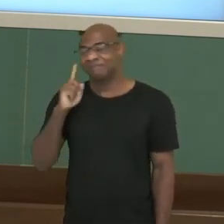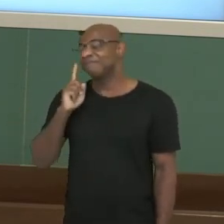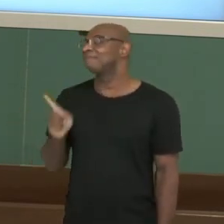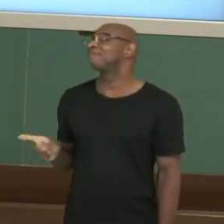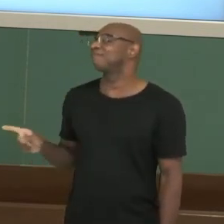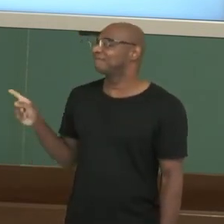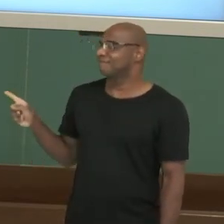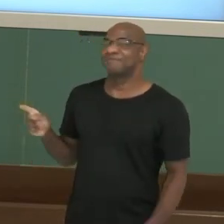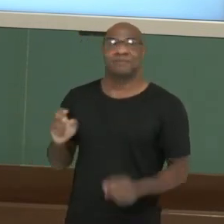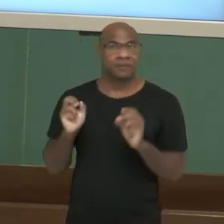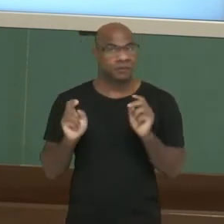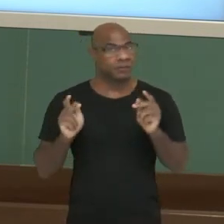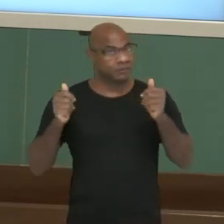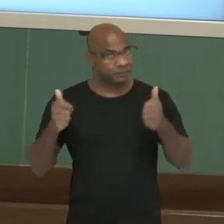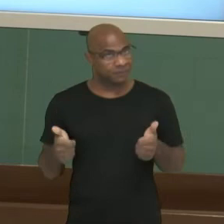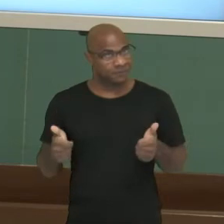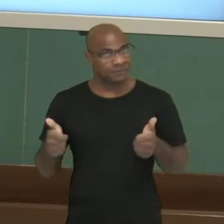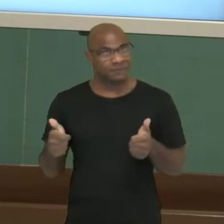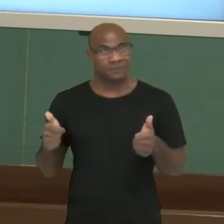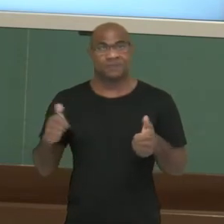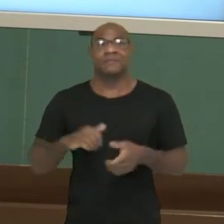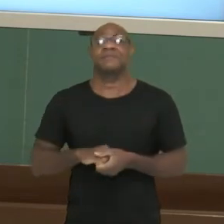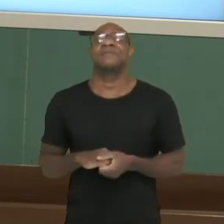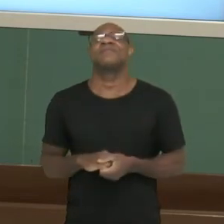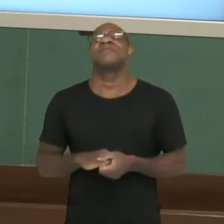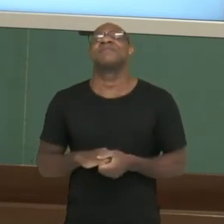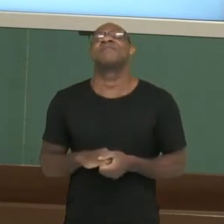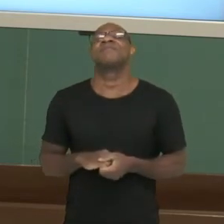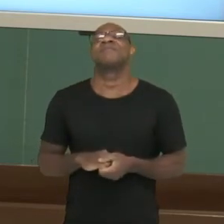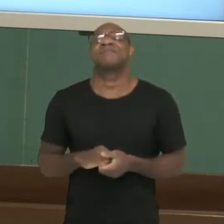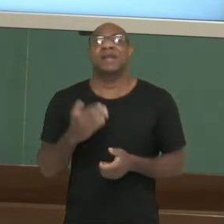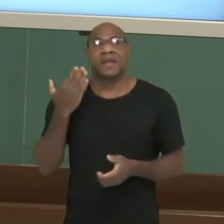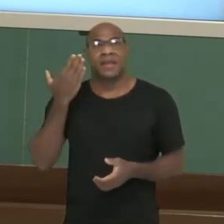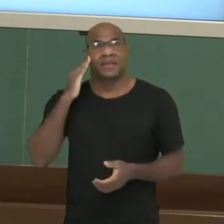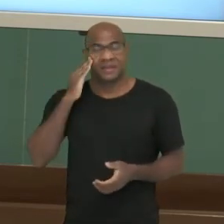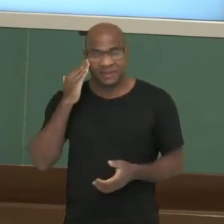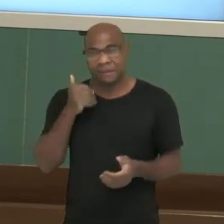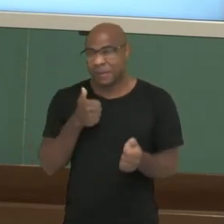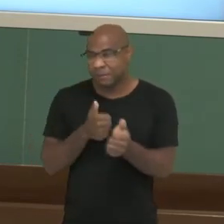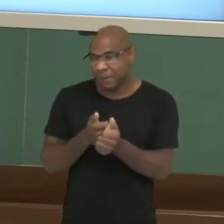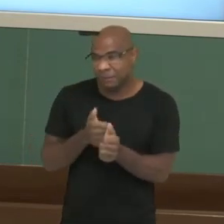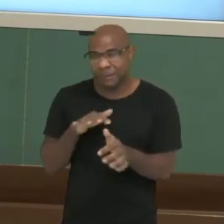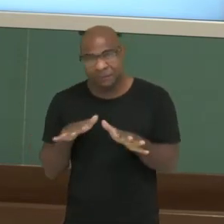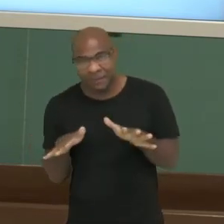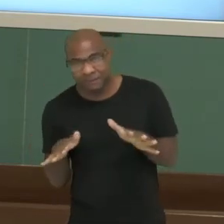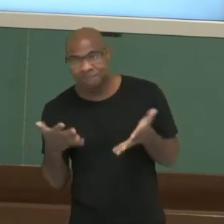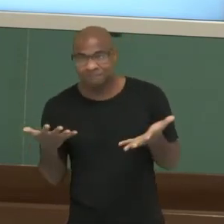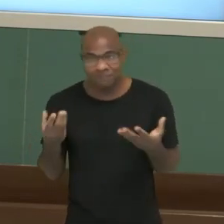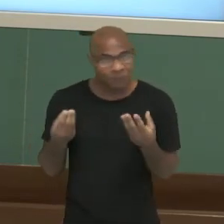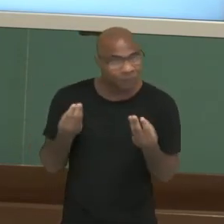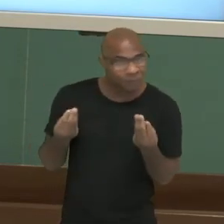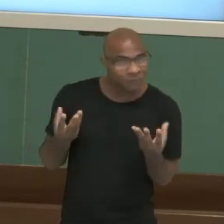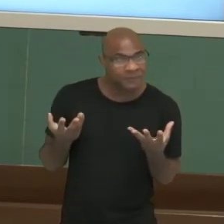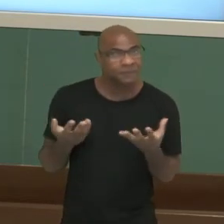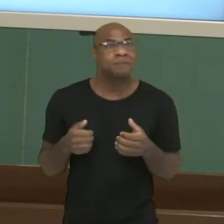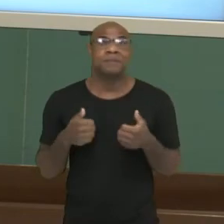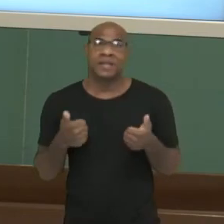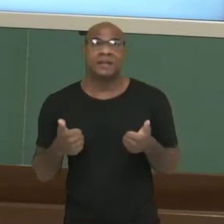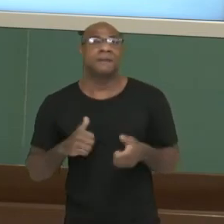497,84. Ok? Deu isso sua conta? Entendeu as aproximações? Então,